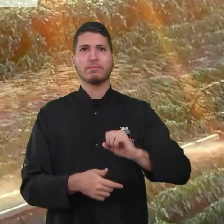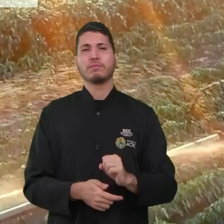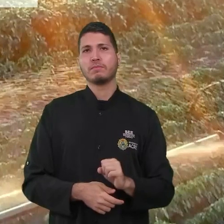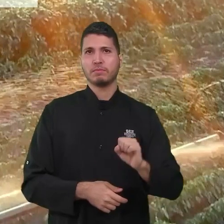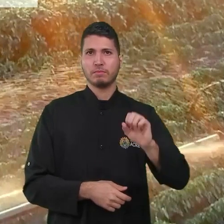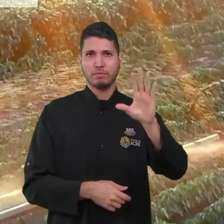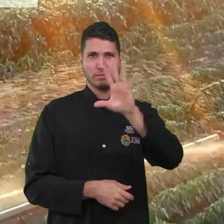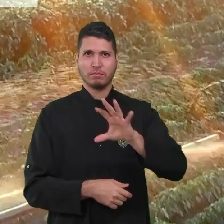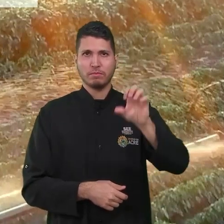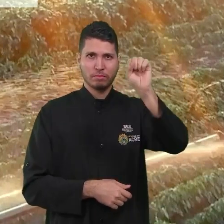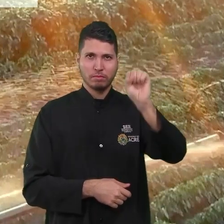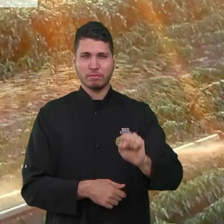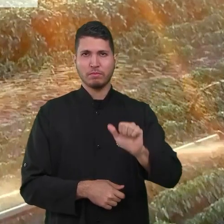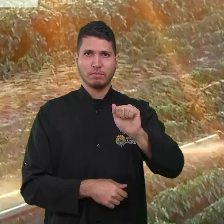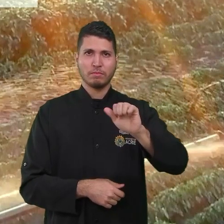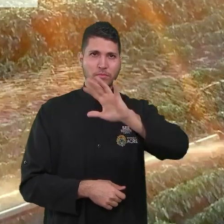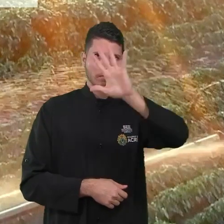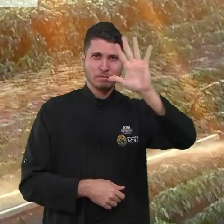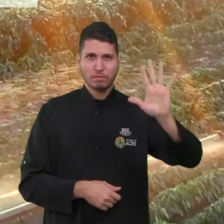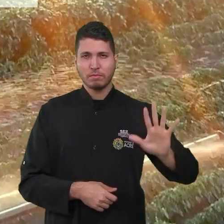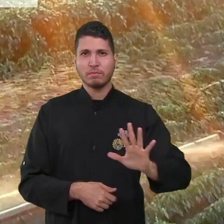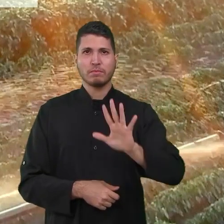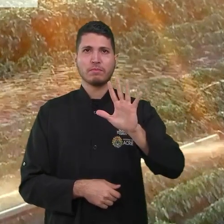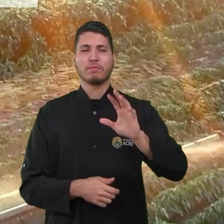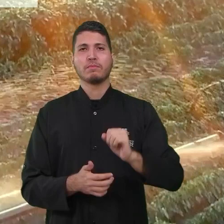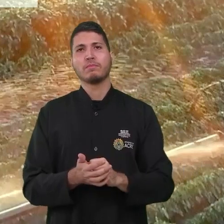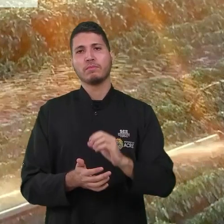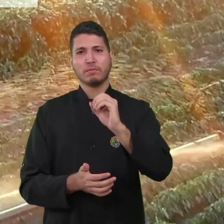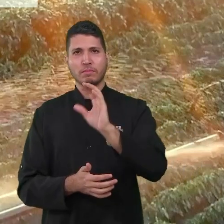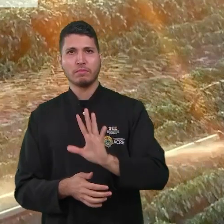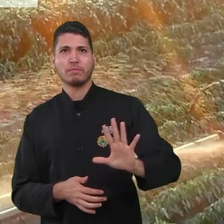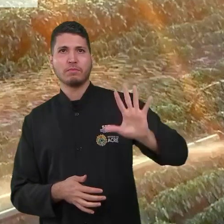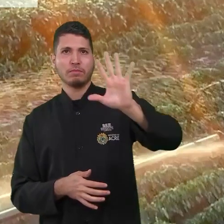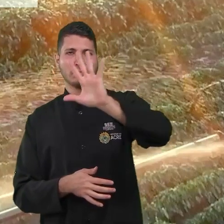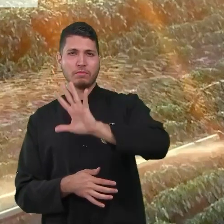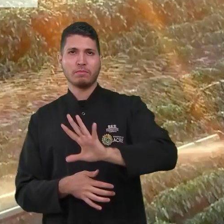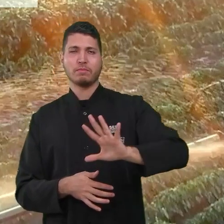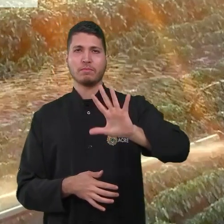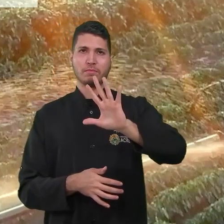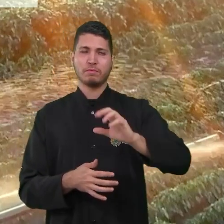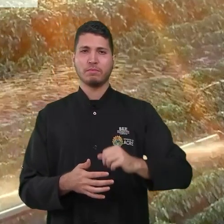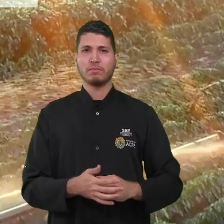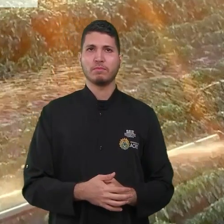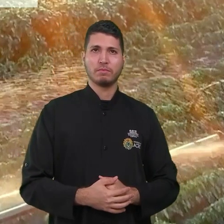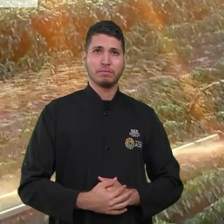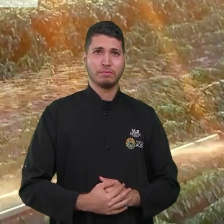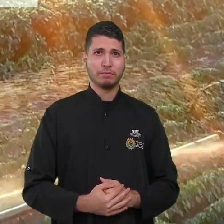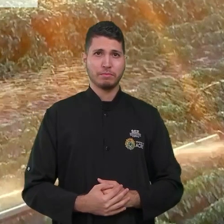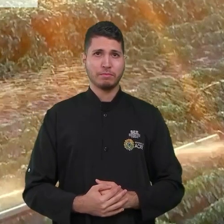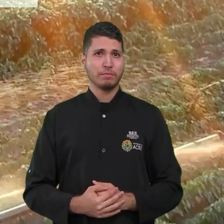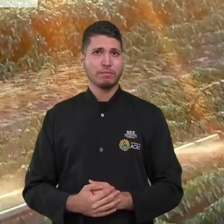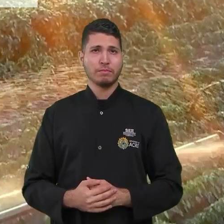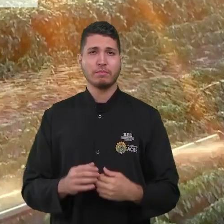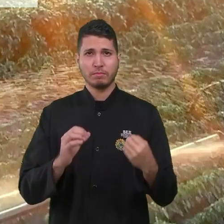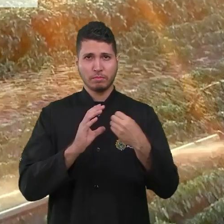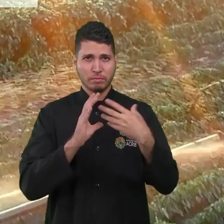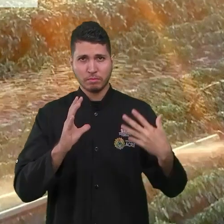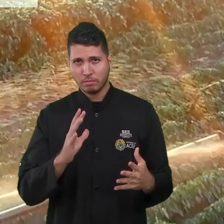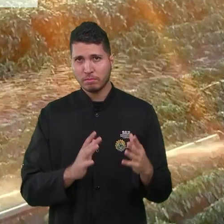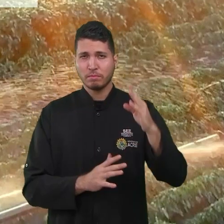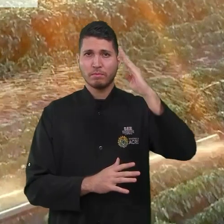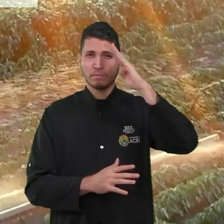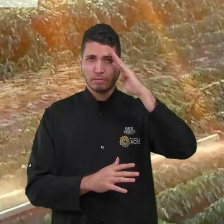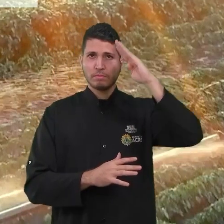e também alguns países localizados na Oceania. Quais são aí as principais